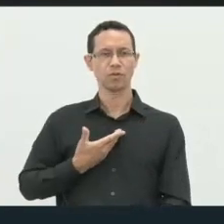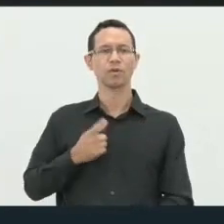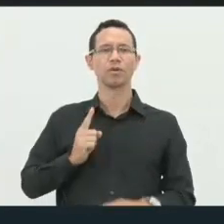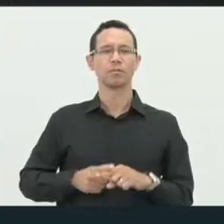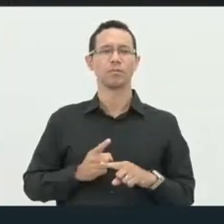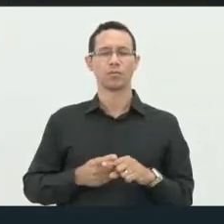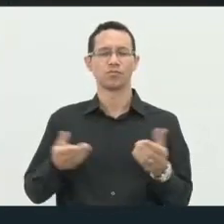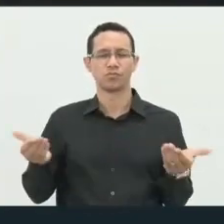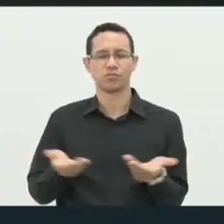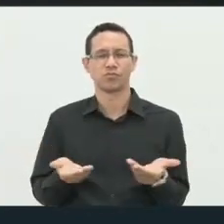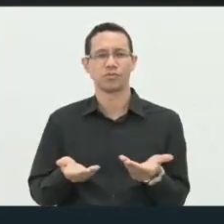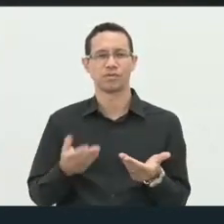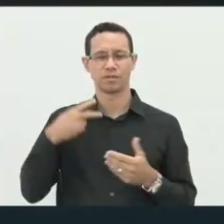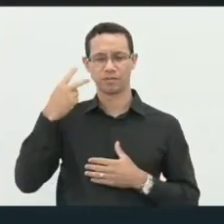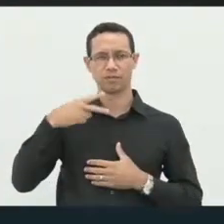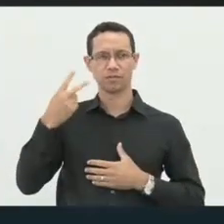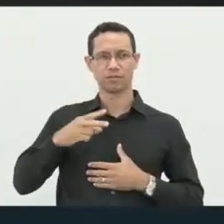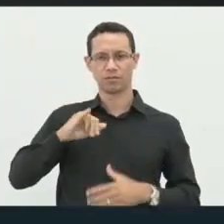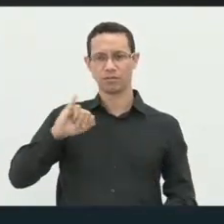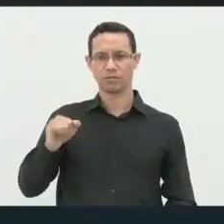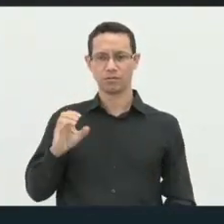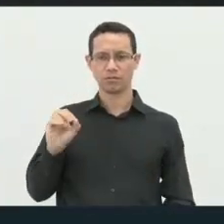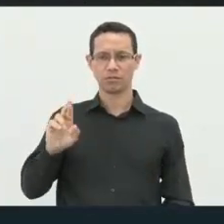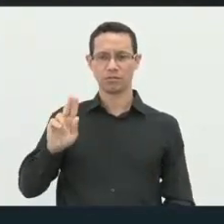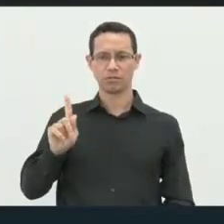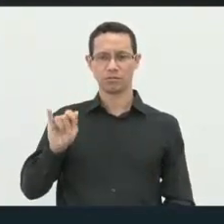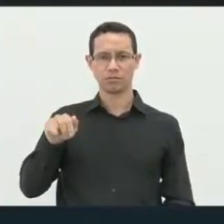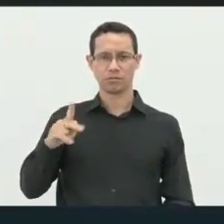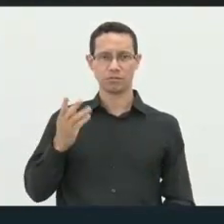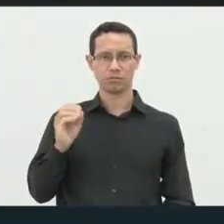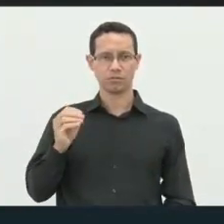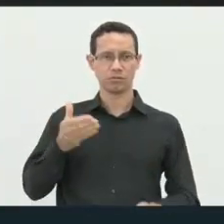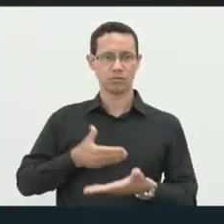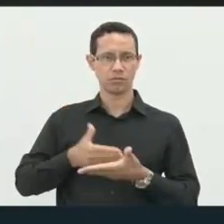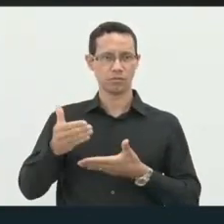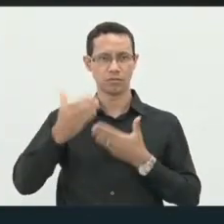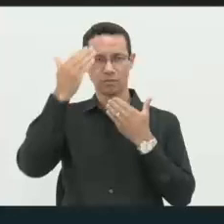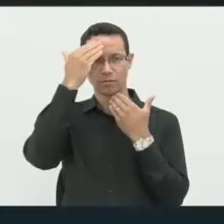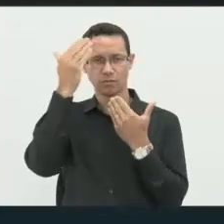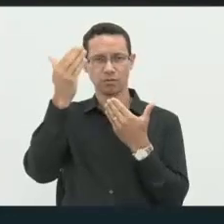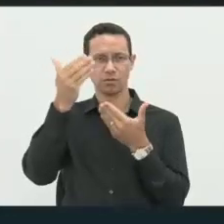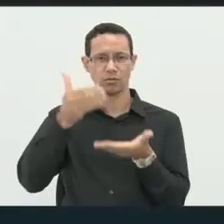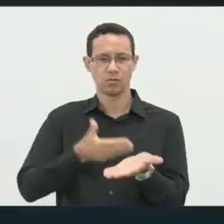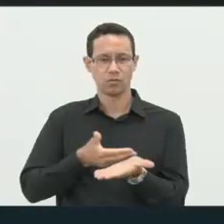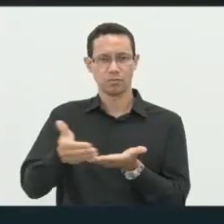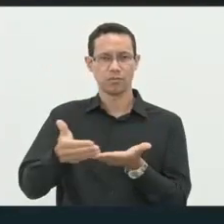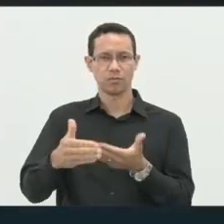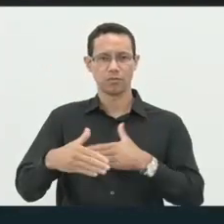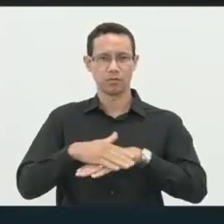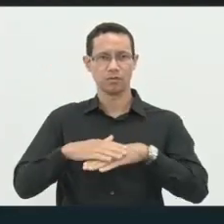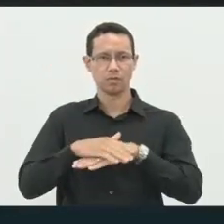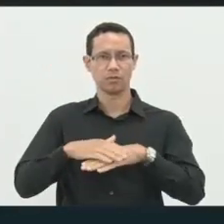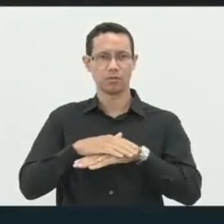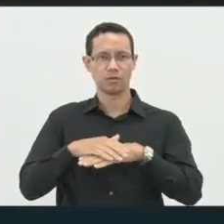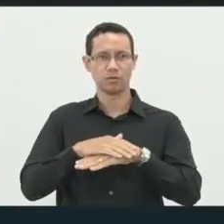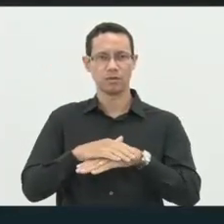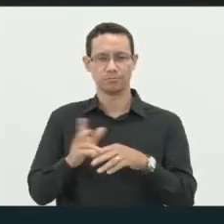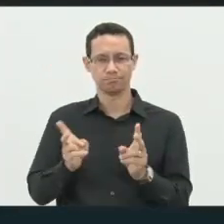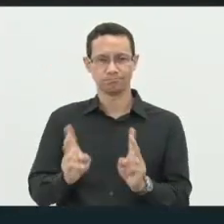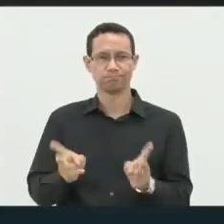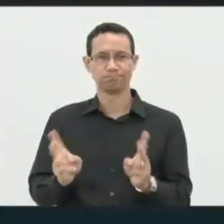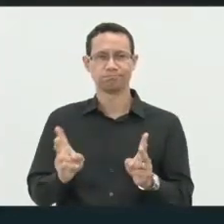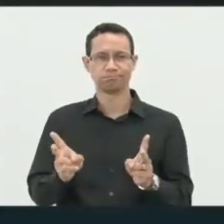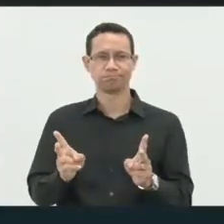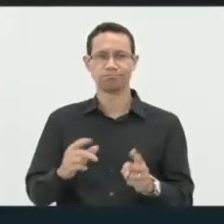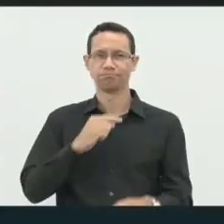o vereador Jorginho que iniciou esse debate que era até agradecê-lo por Ter iniciado esse debate aqui uma pena que ele não pode continuar conosco